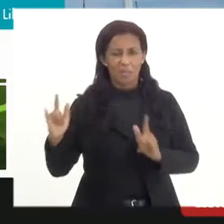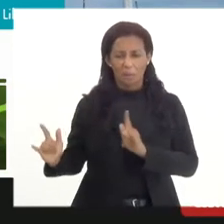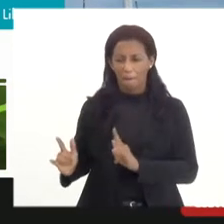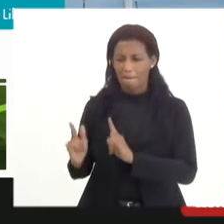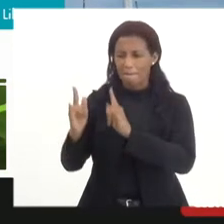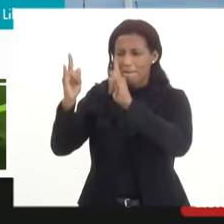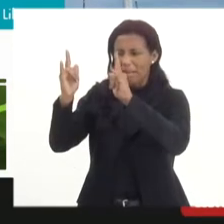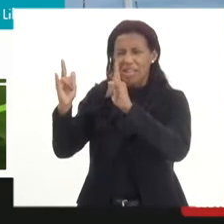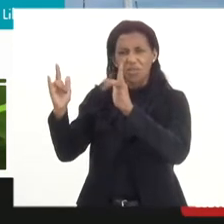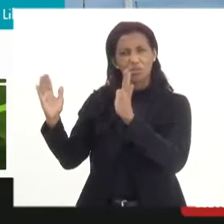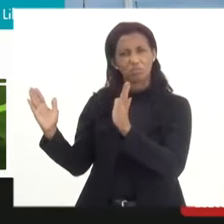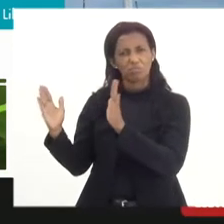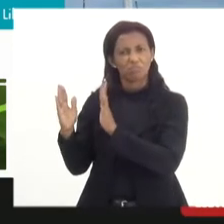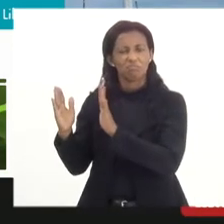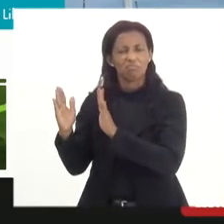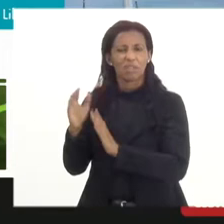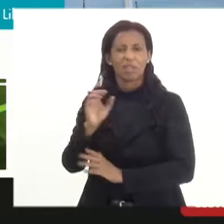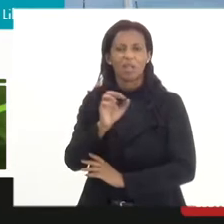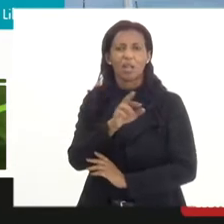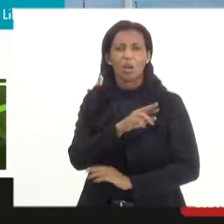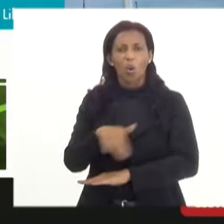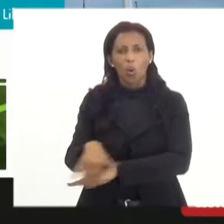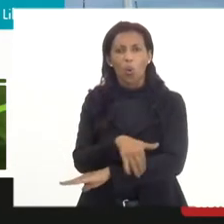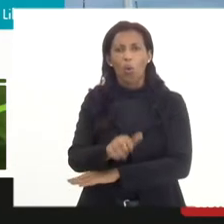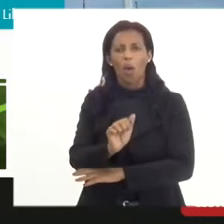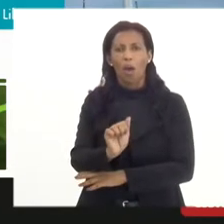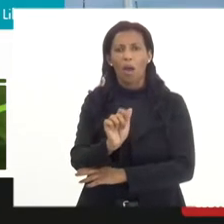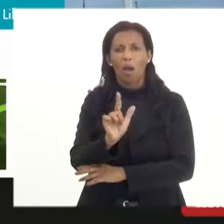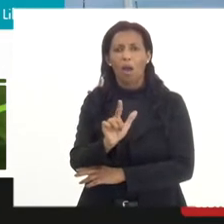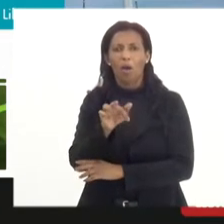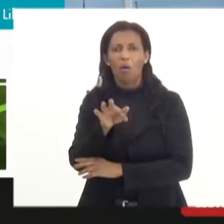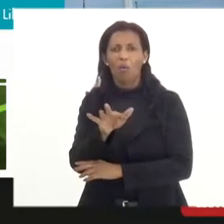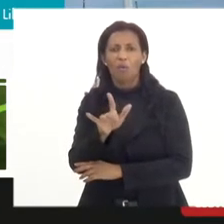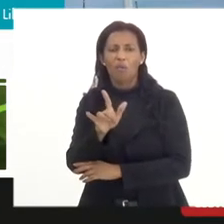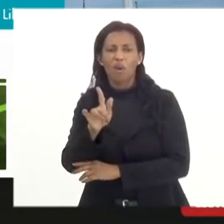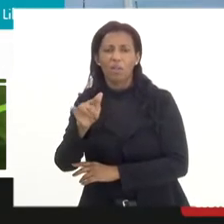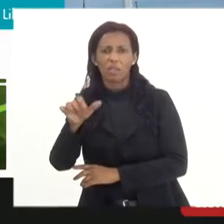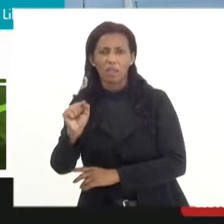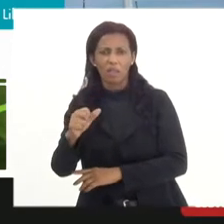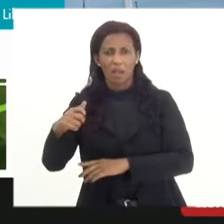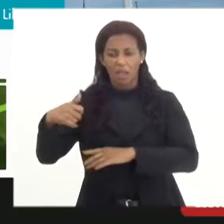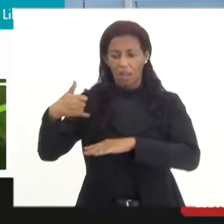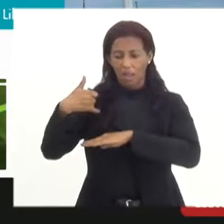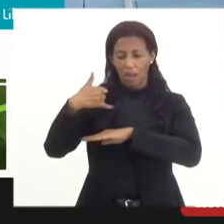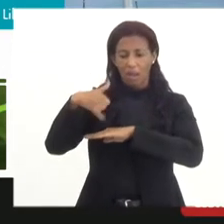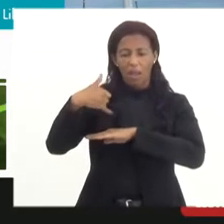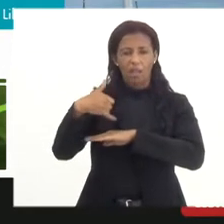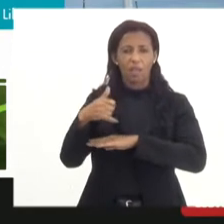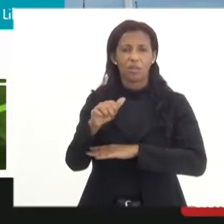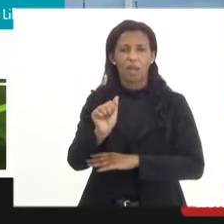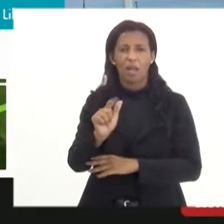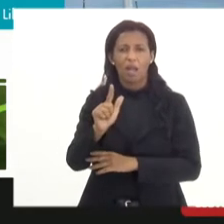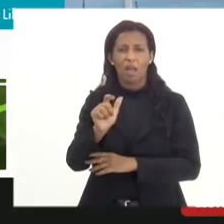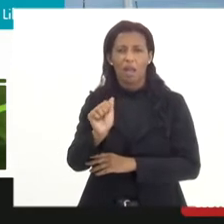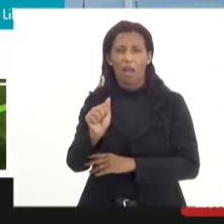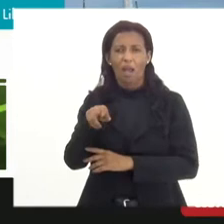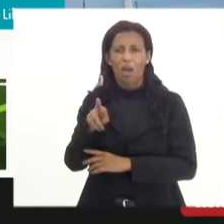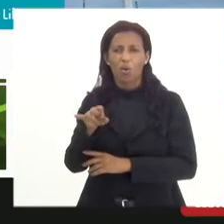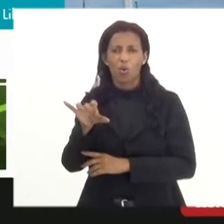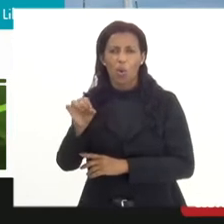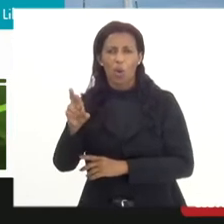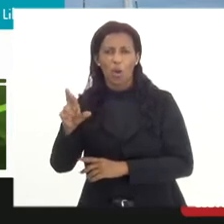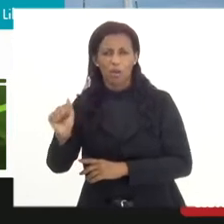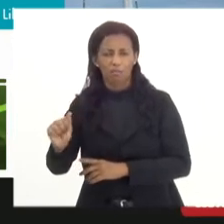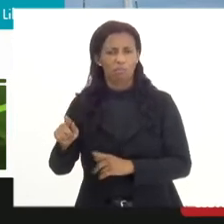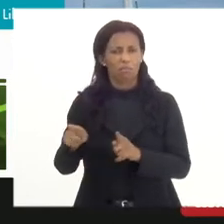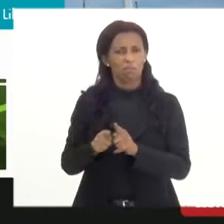na Rua da Alfândega, onde a Anglo-Mexican comercializava o querosene Aurora e outros óleos industriais e gasolina,